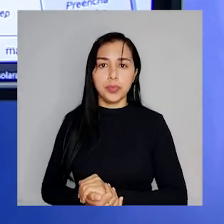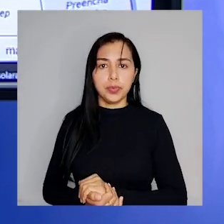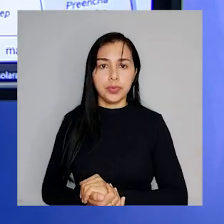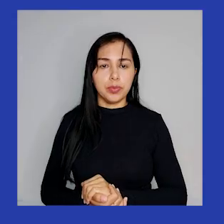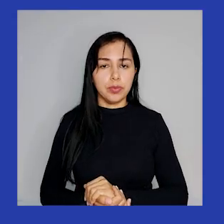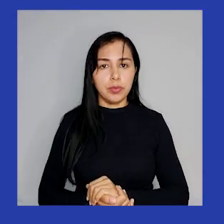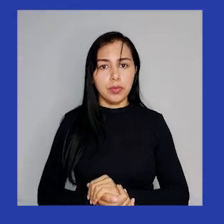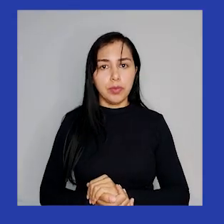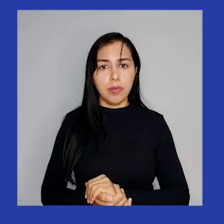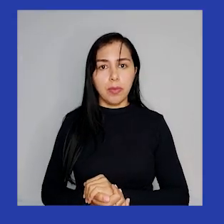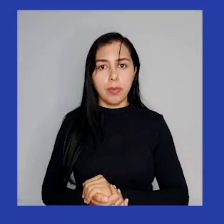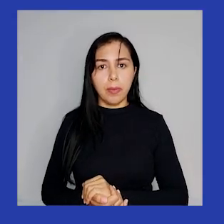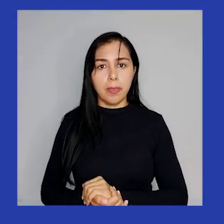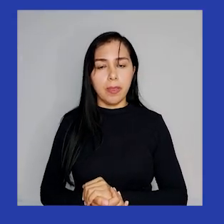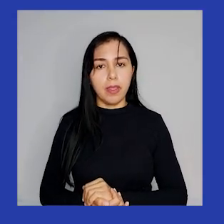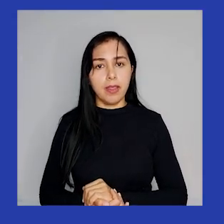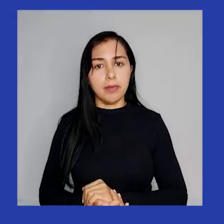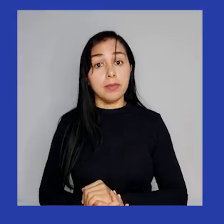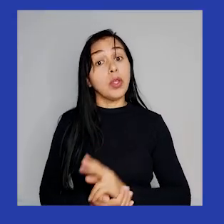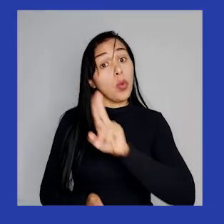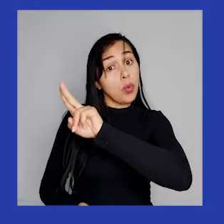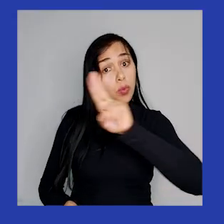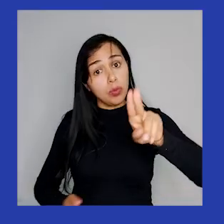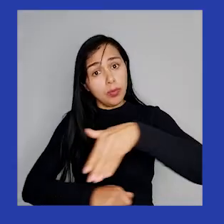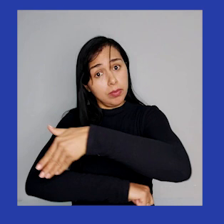outras informações, endereço completo,